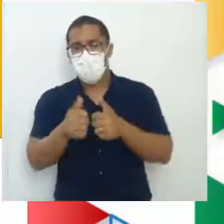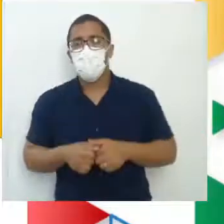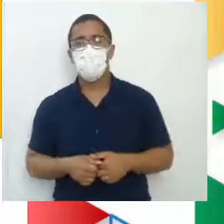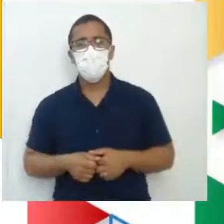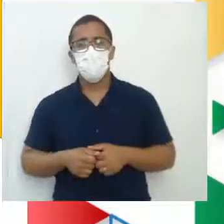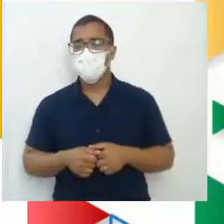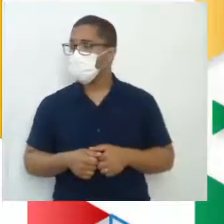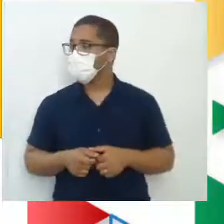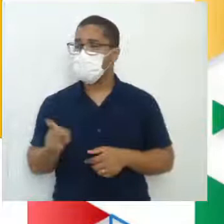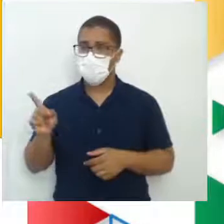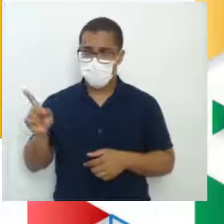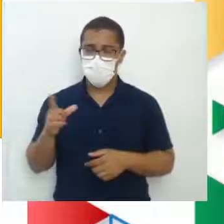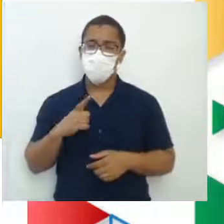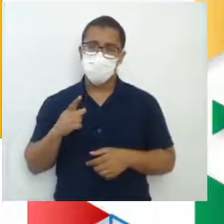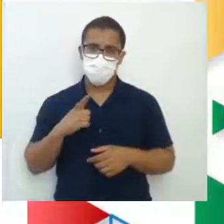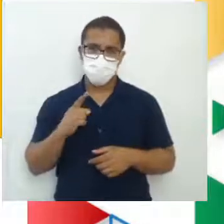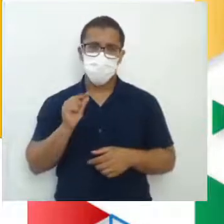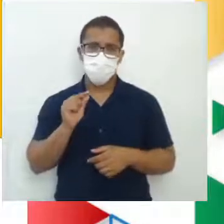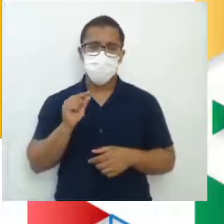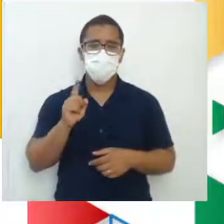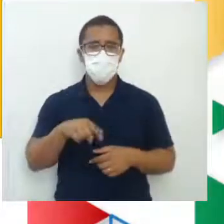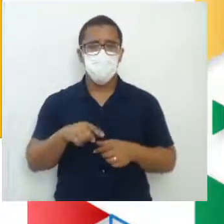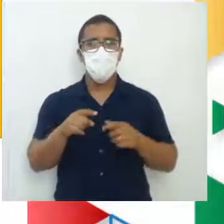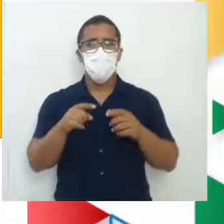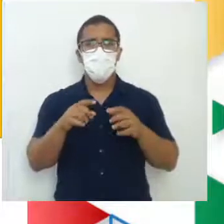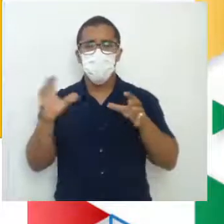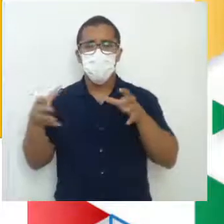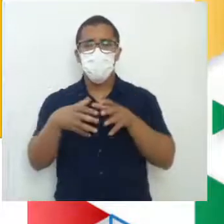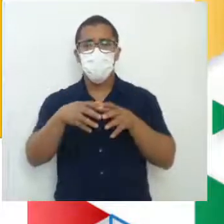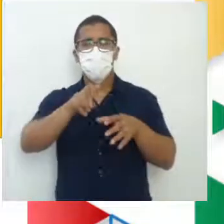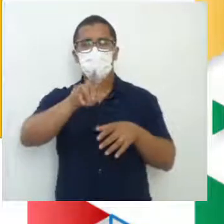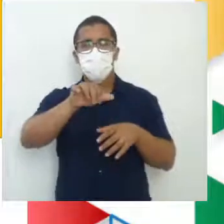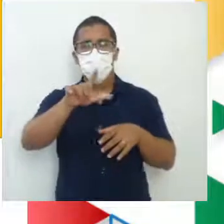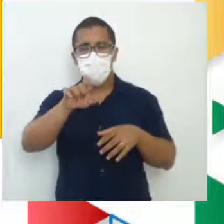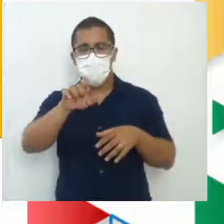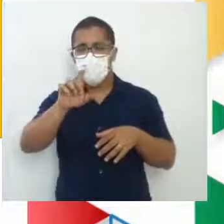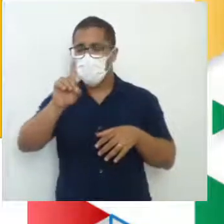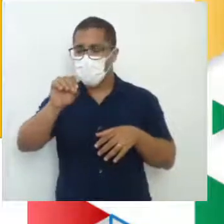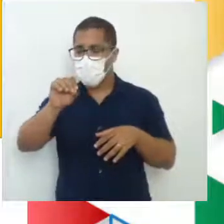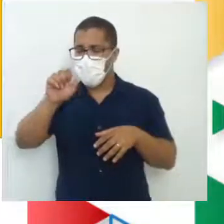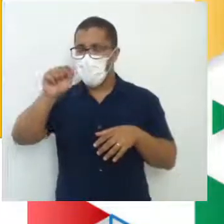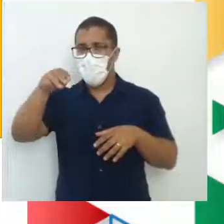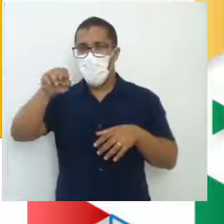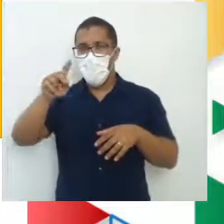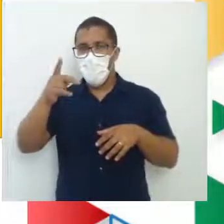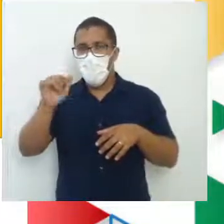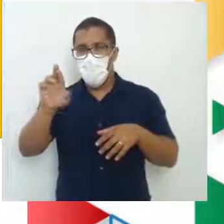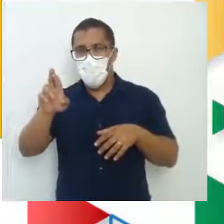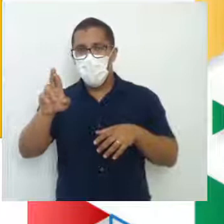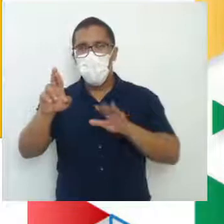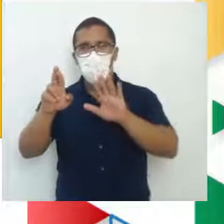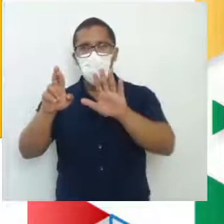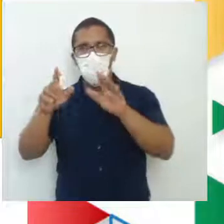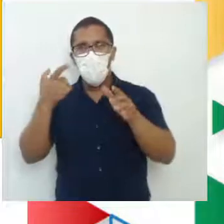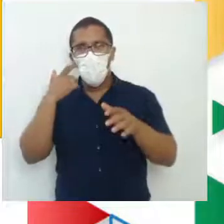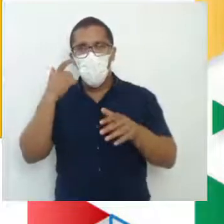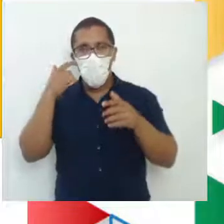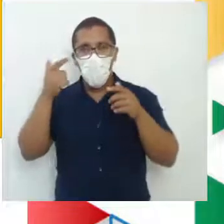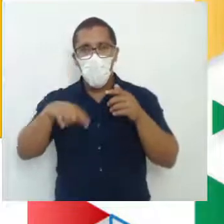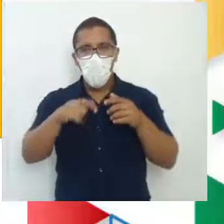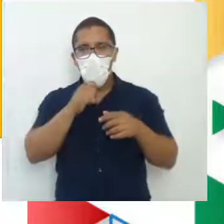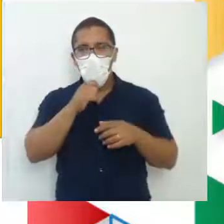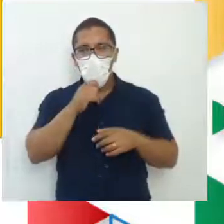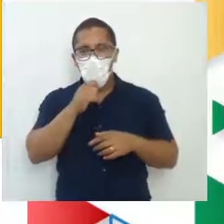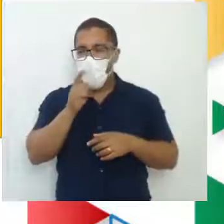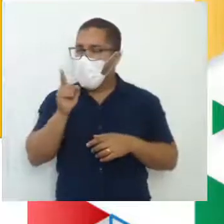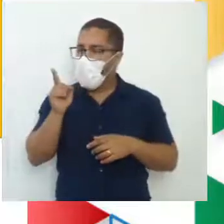aí nós temos adeptos do Vale do Amanhecer. Tenho ainda mais algumas informações. Acompanhe. O